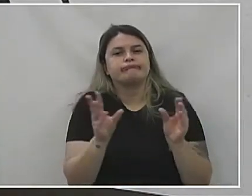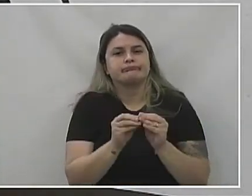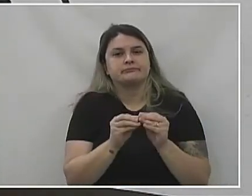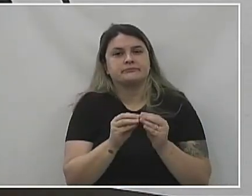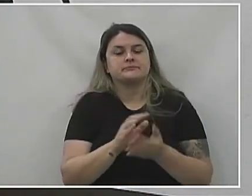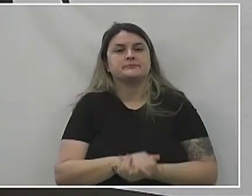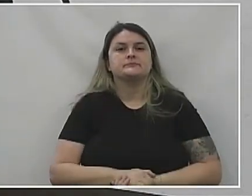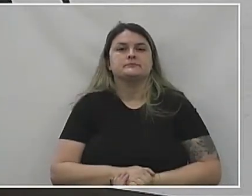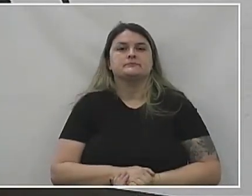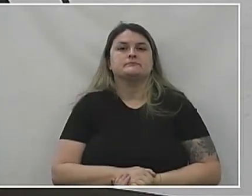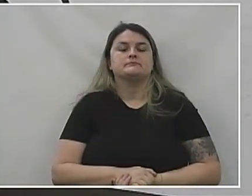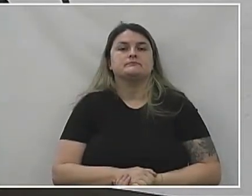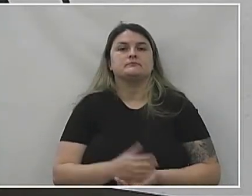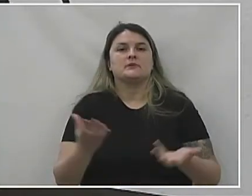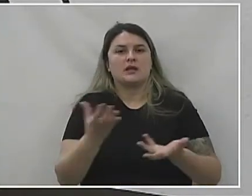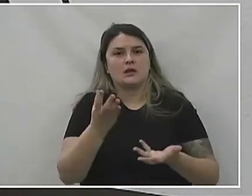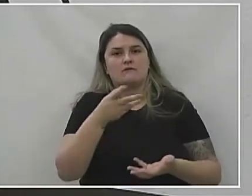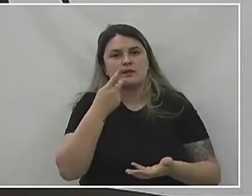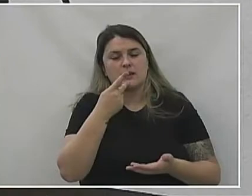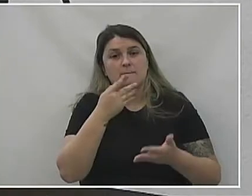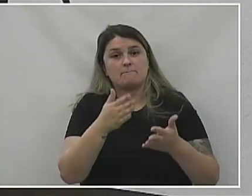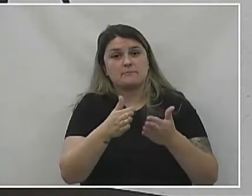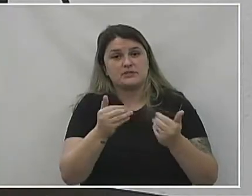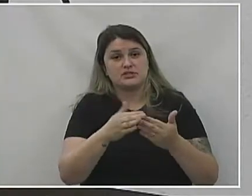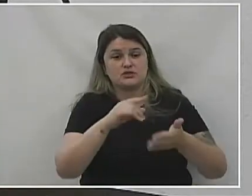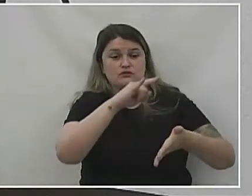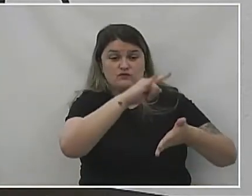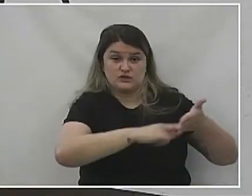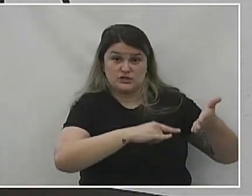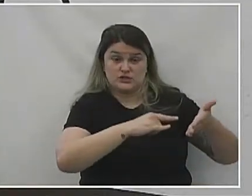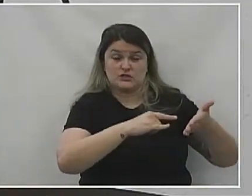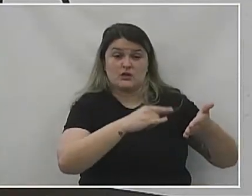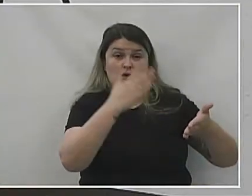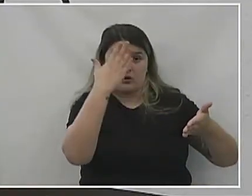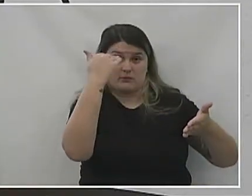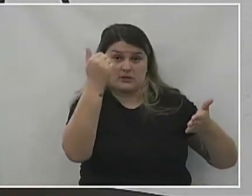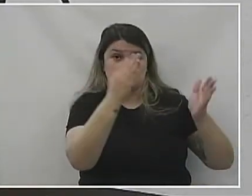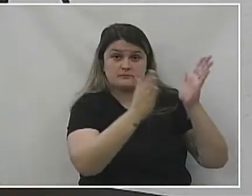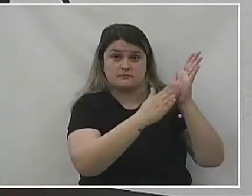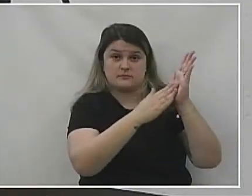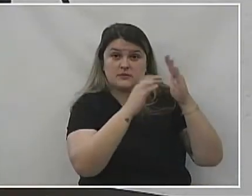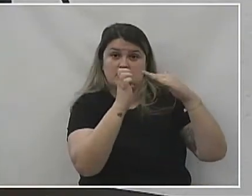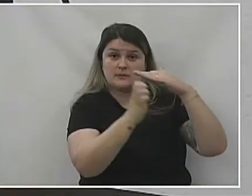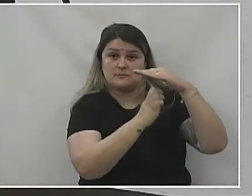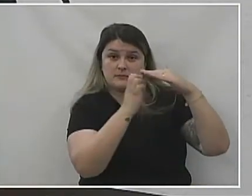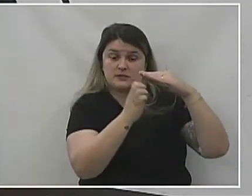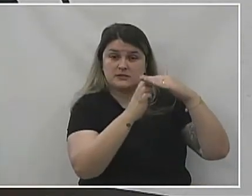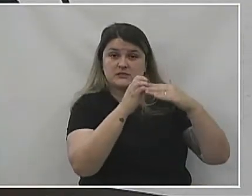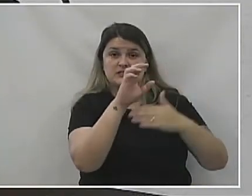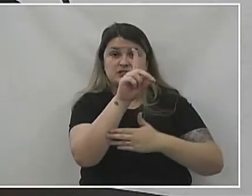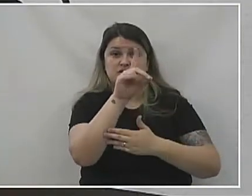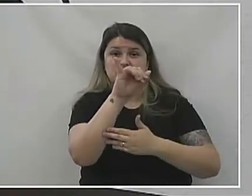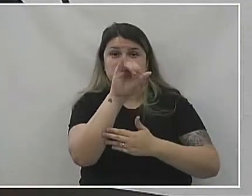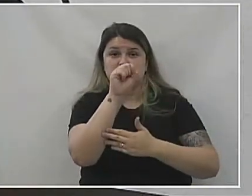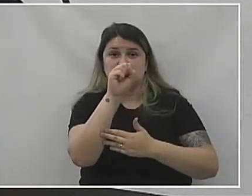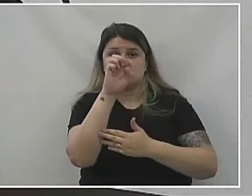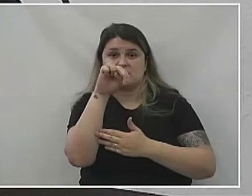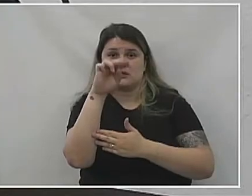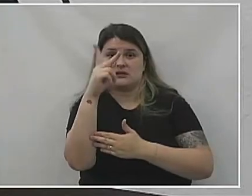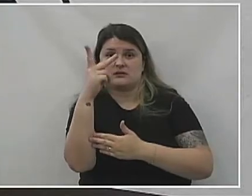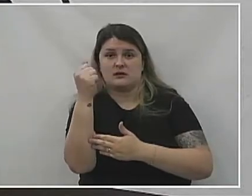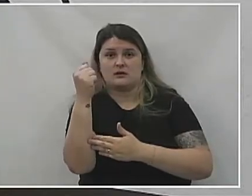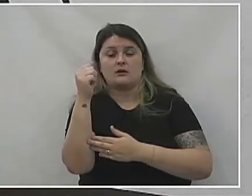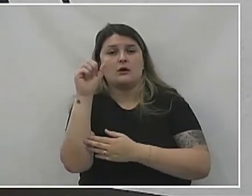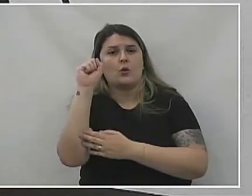é destacar só um pedido de emoção hoje de aplauso a empresa do grupo de senha que completa